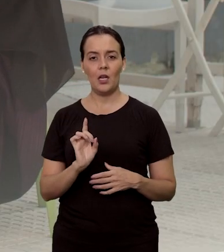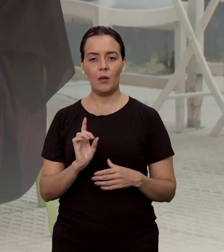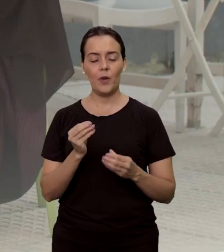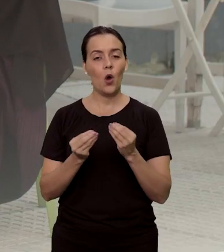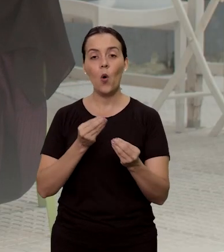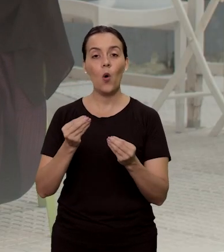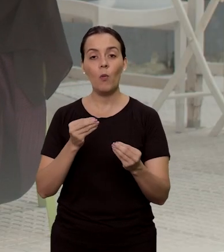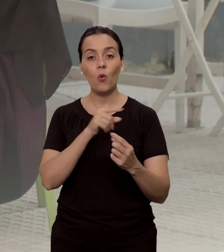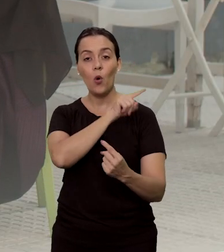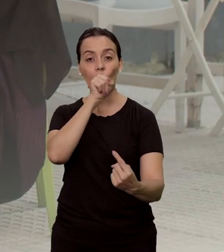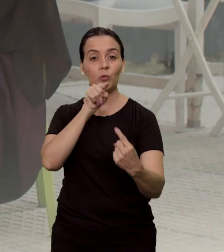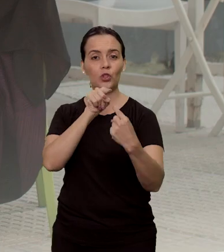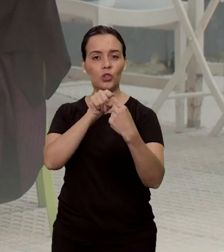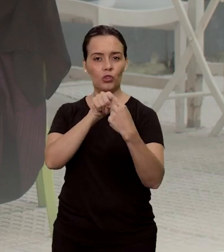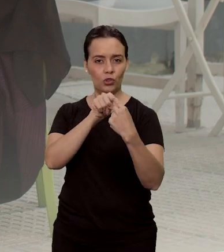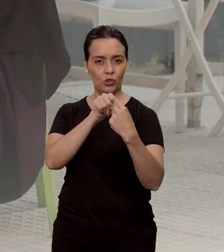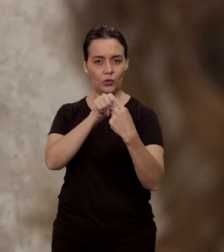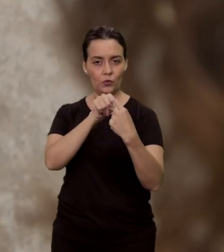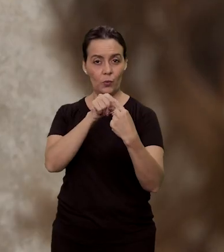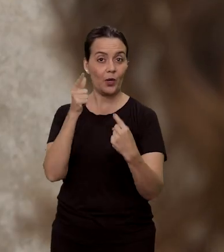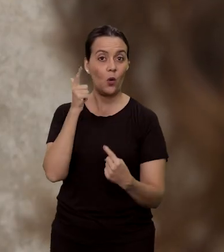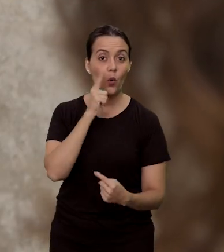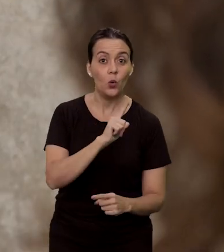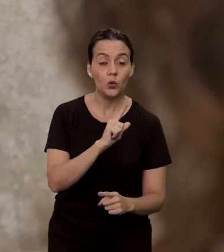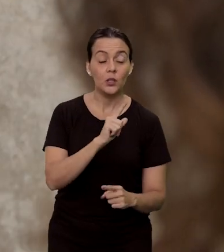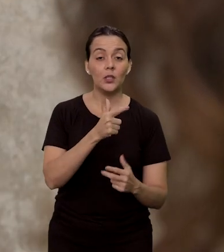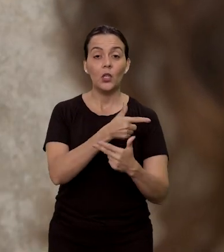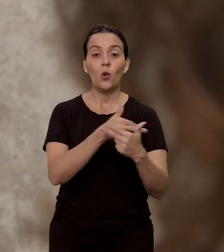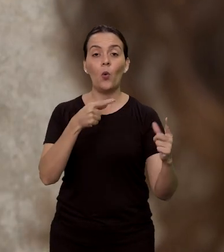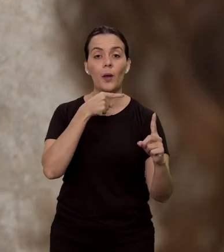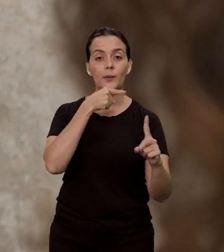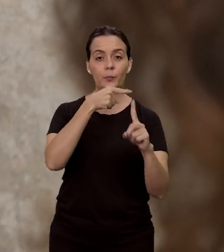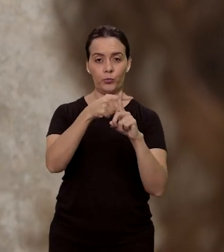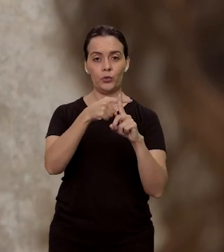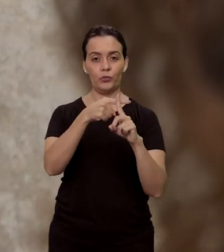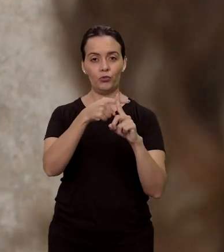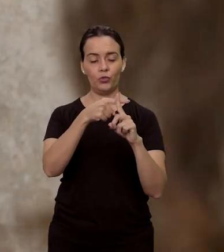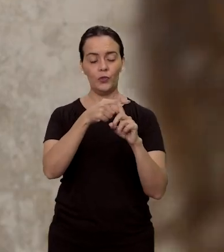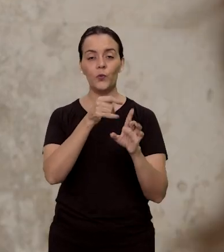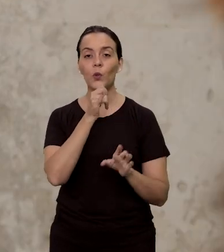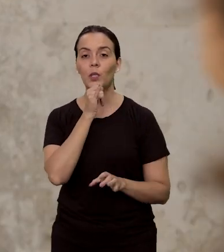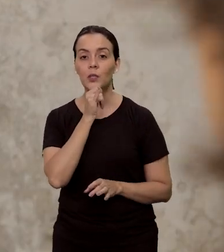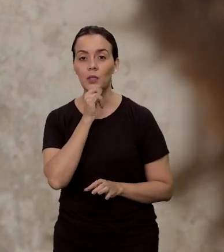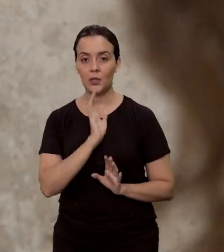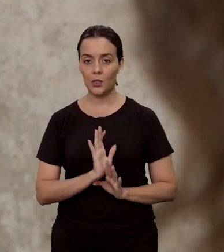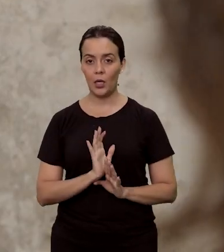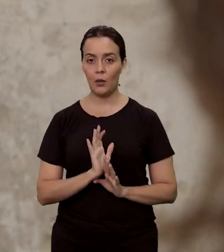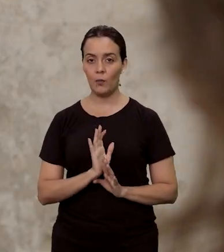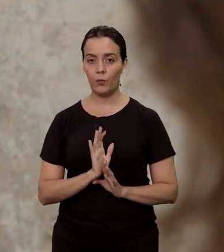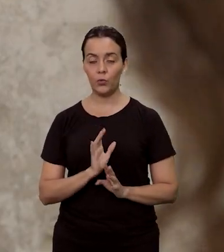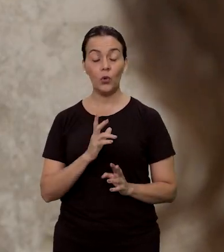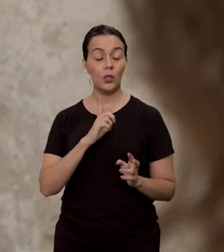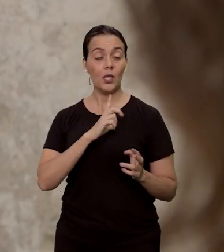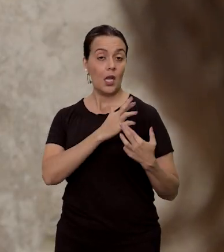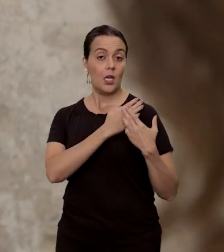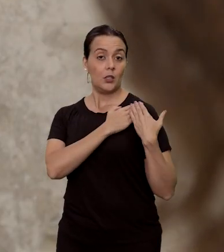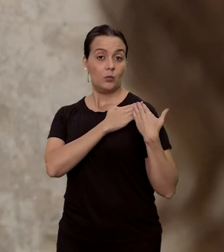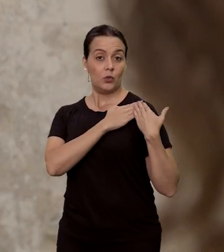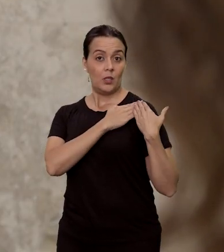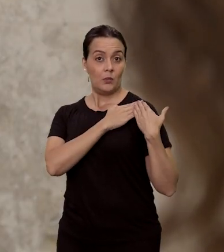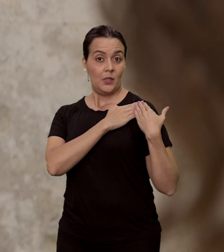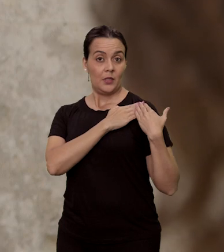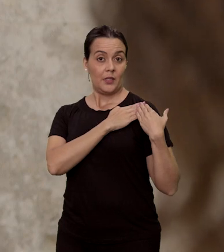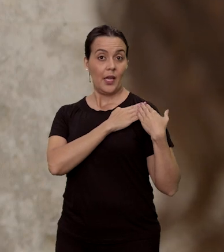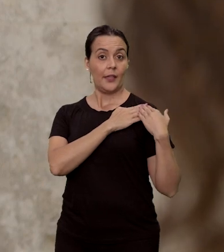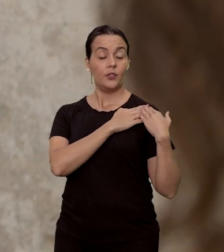de impacto positivo, né, na sociedade, o B-Lab internacionalmente ele tem essa responsabilidade. Existem outros